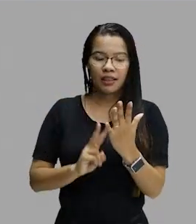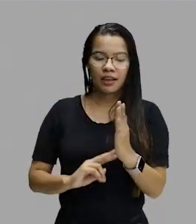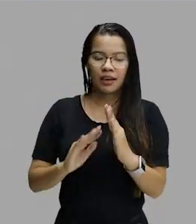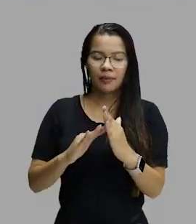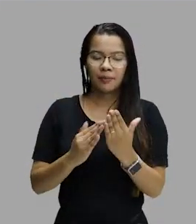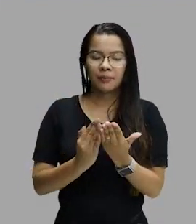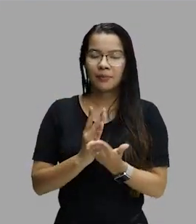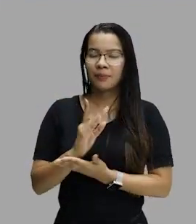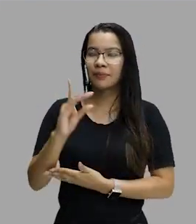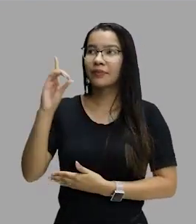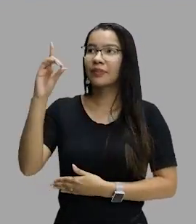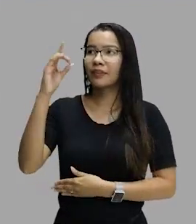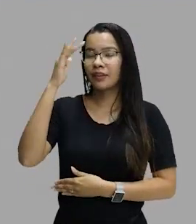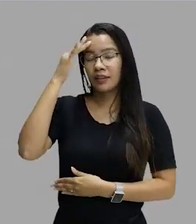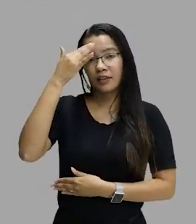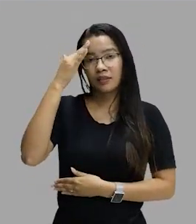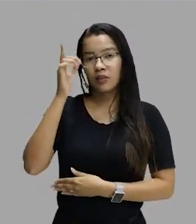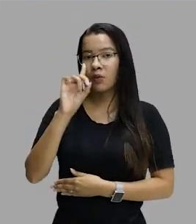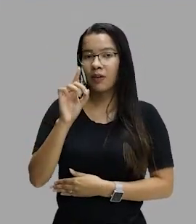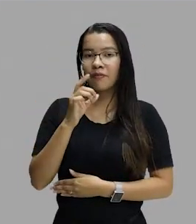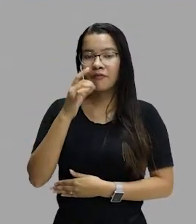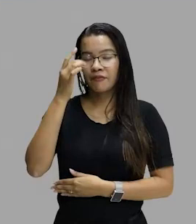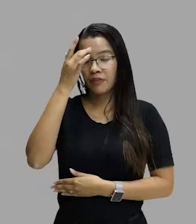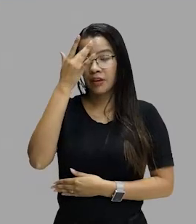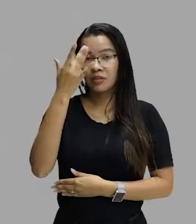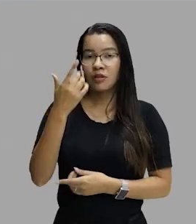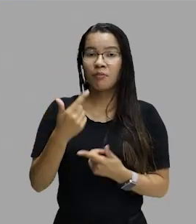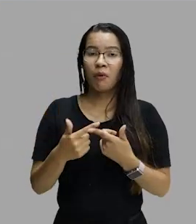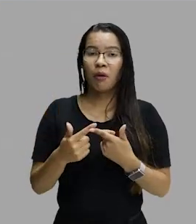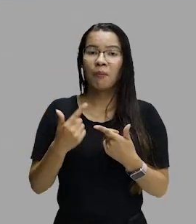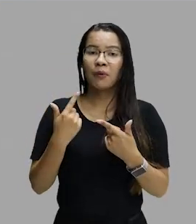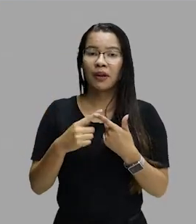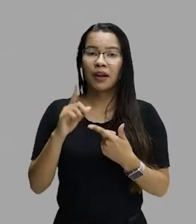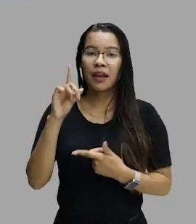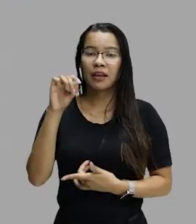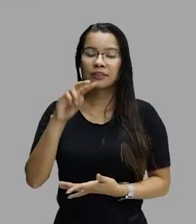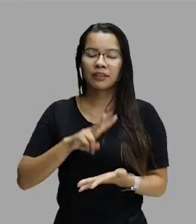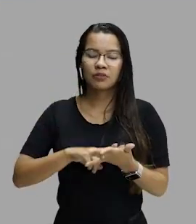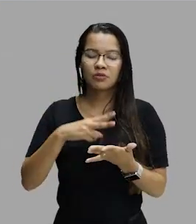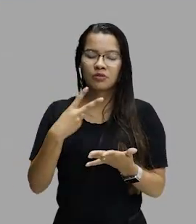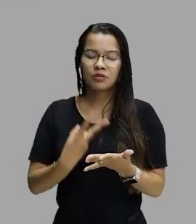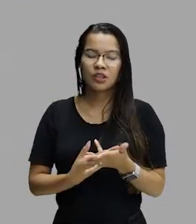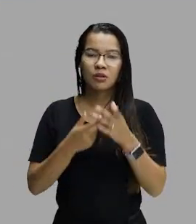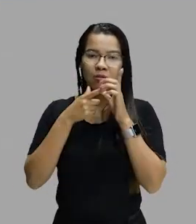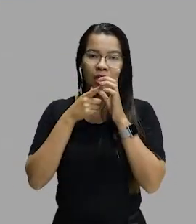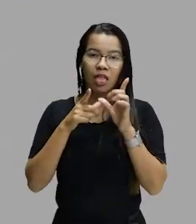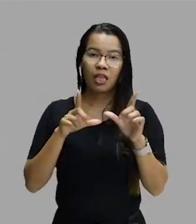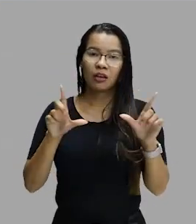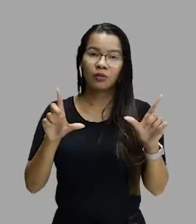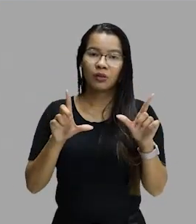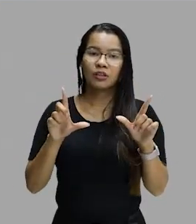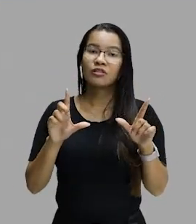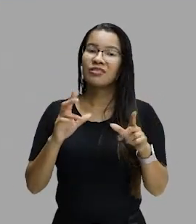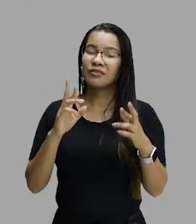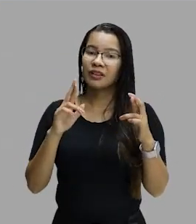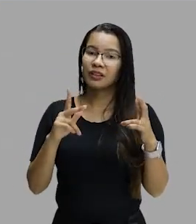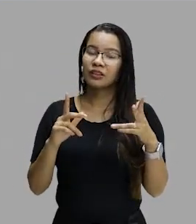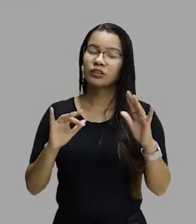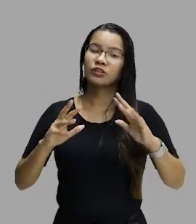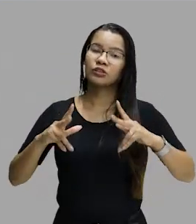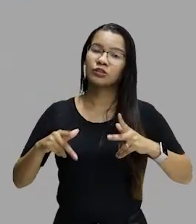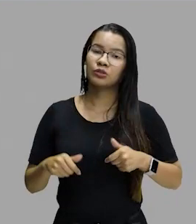quê? Porque ela é traduzida de uma língua bem diferente de todas, do grego. Então, para haver uma